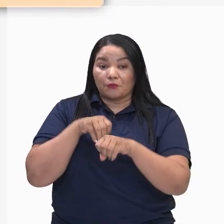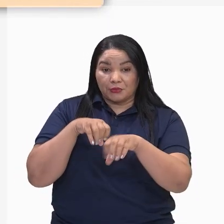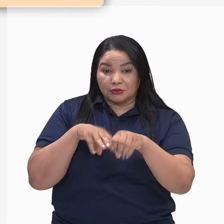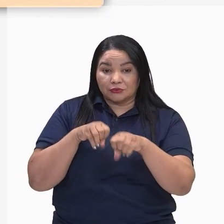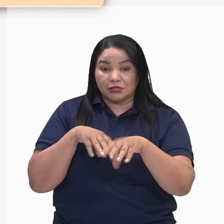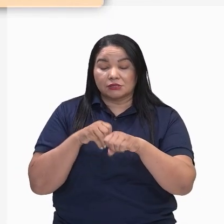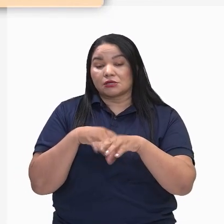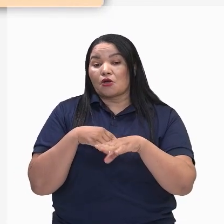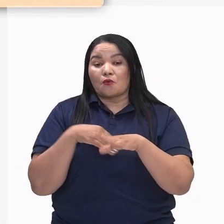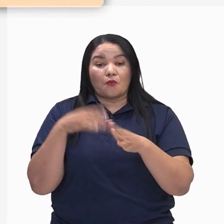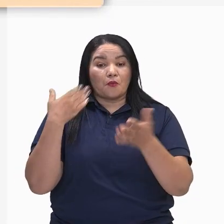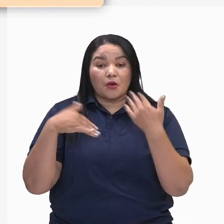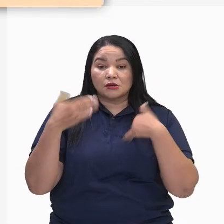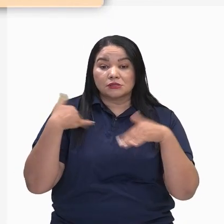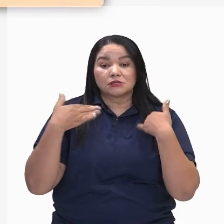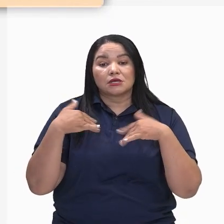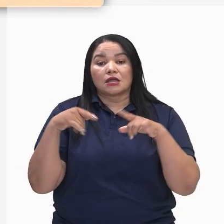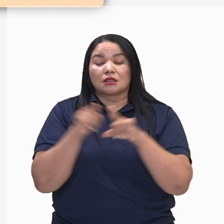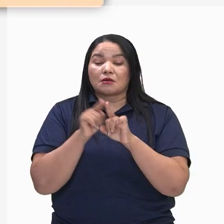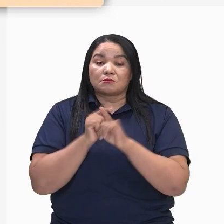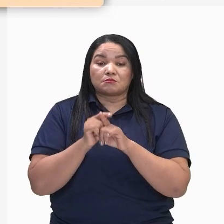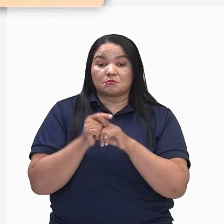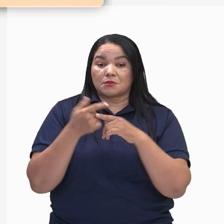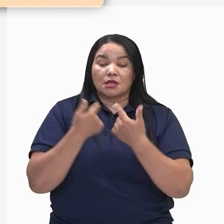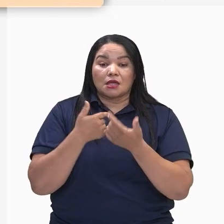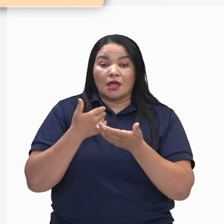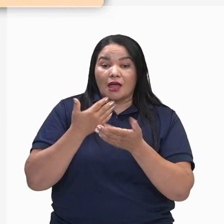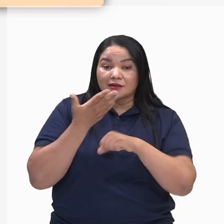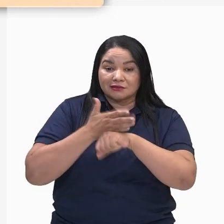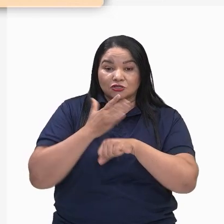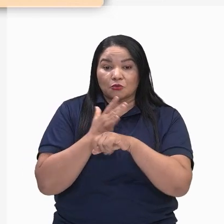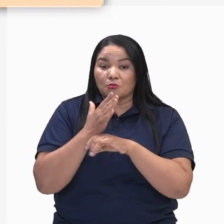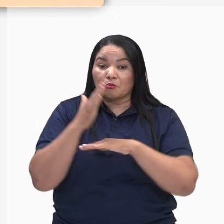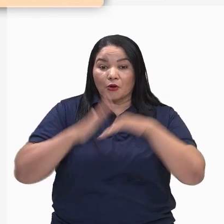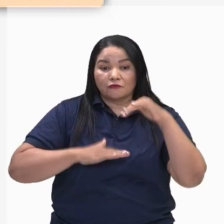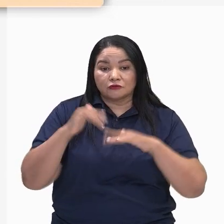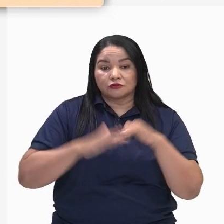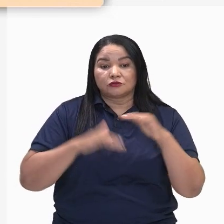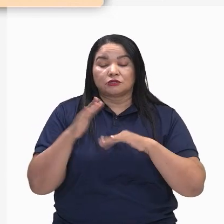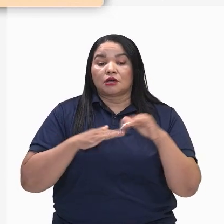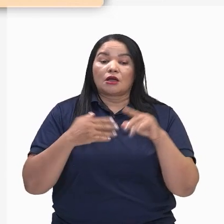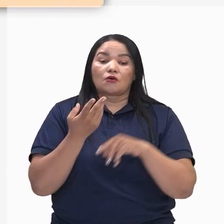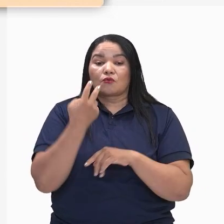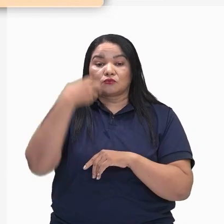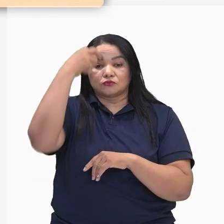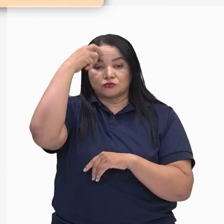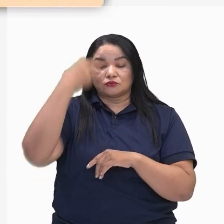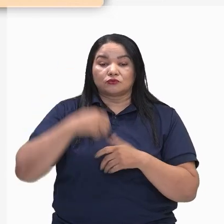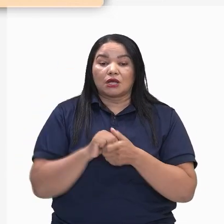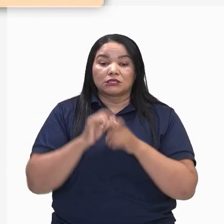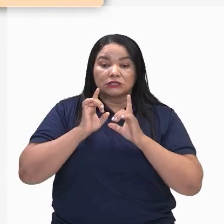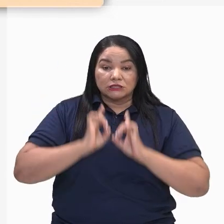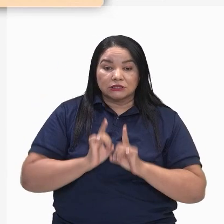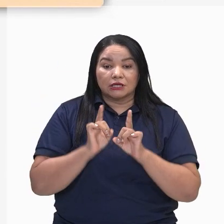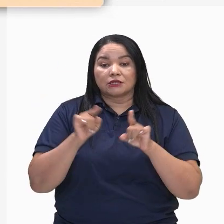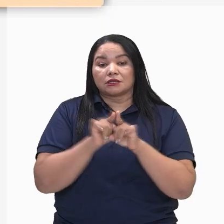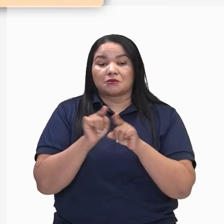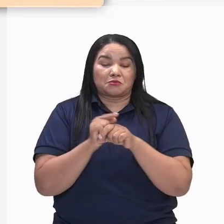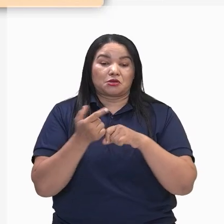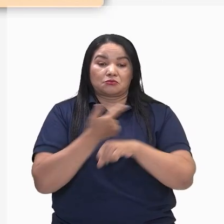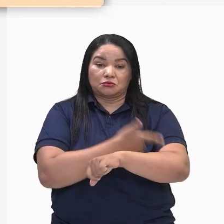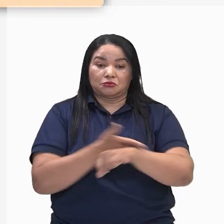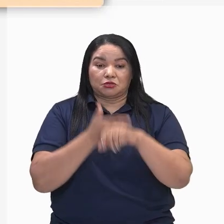educação, ao lazer, à profissionalização, à cultura, à dignidade,